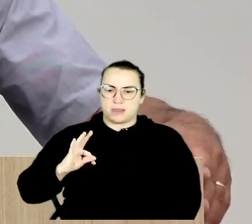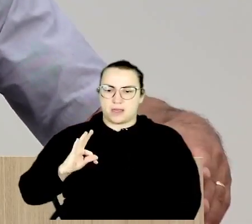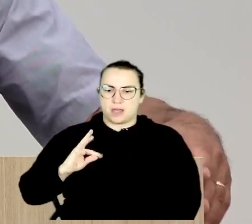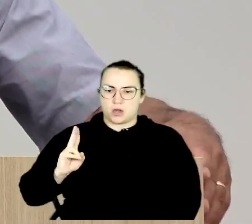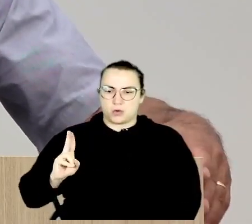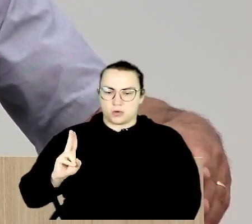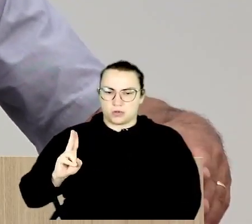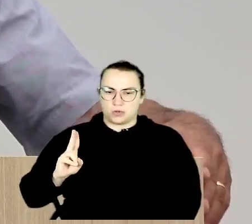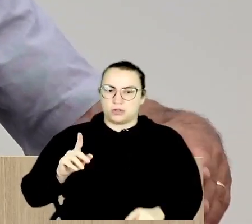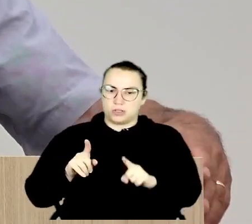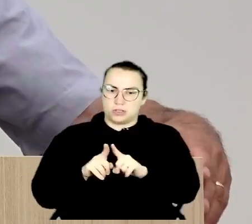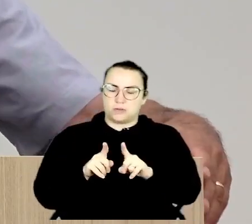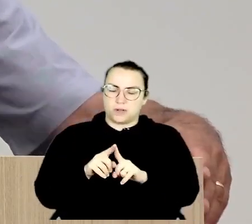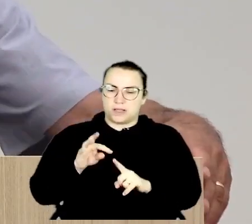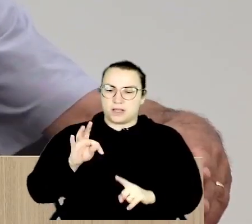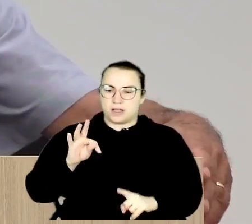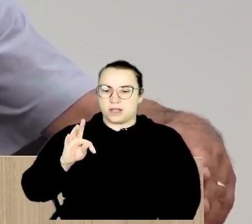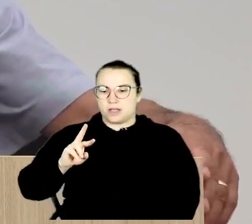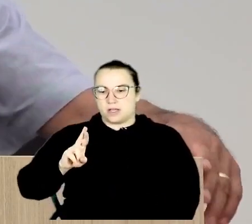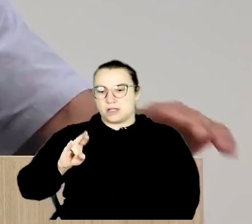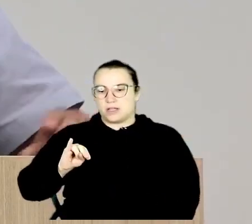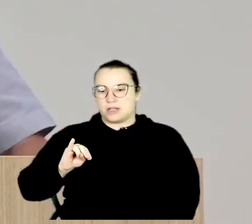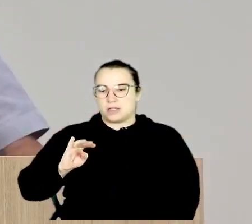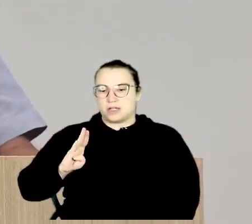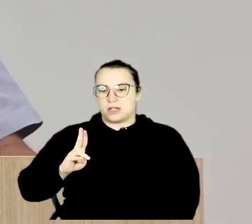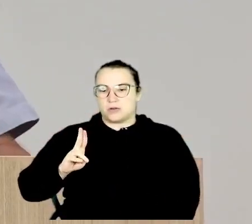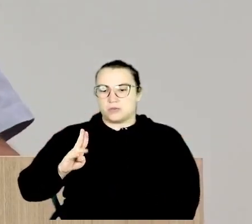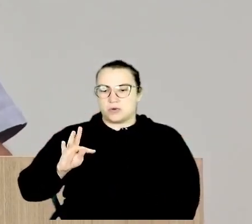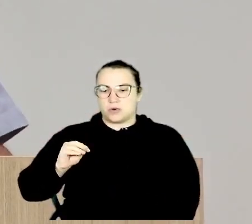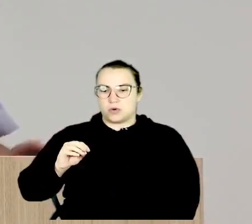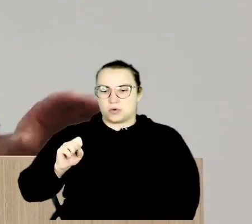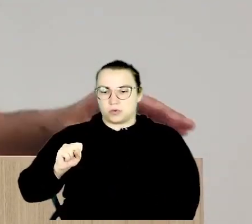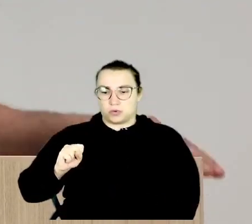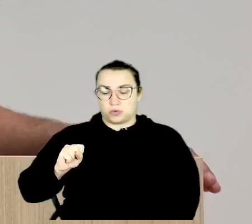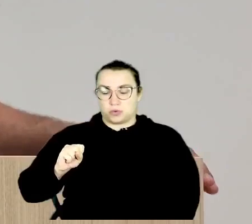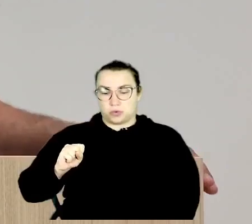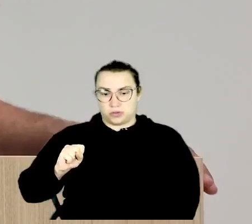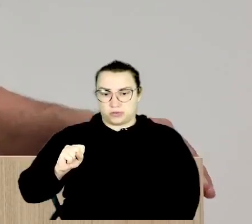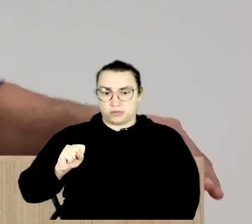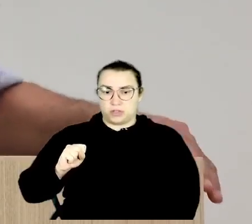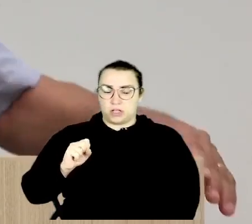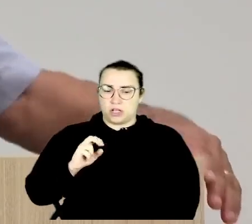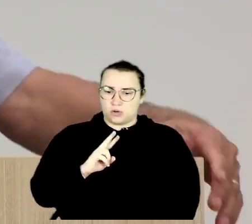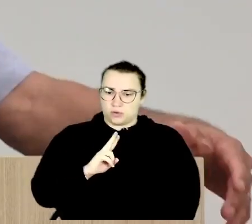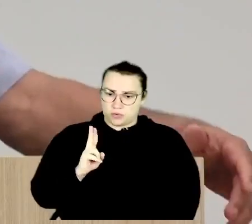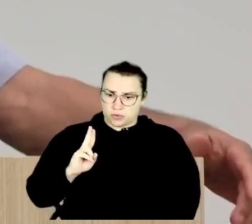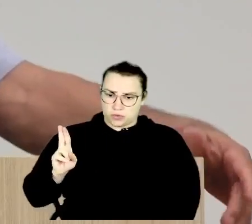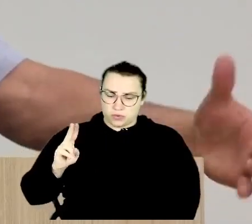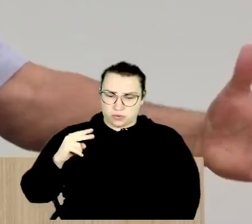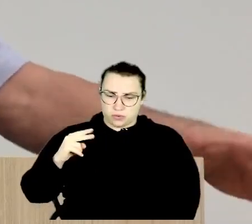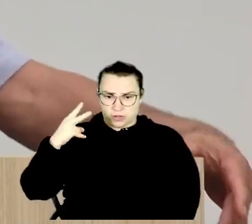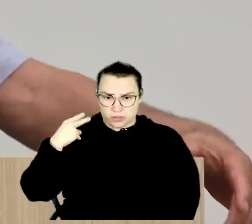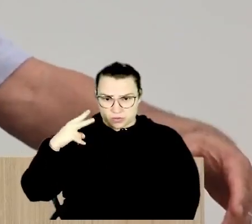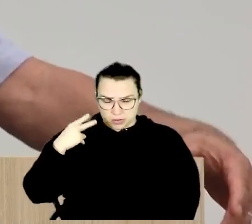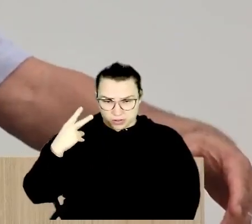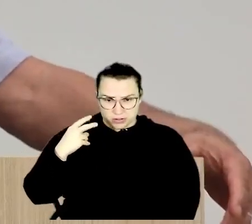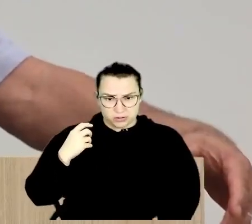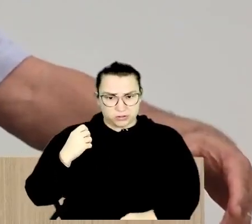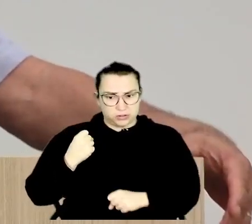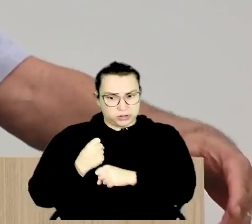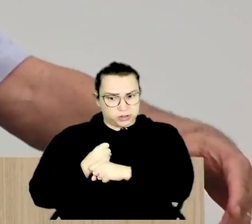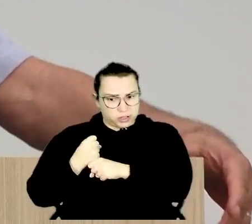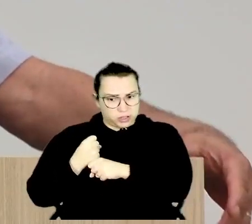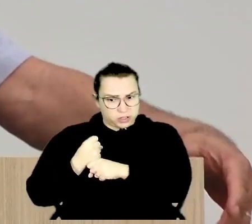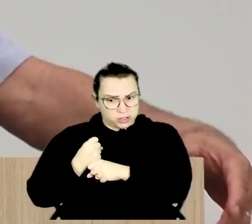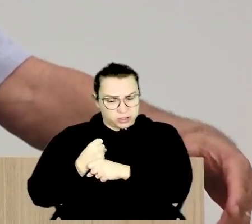que são cobrados. Eu quero dizer aqui, quando eu citei o nome dos vereadores que muitos anos já estão legislando